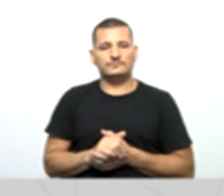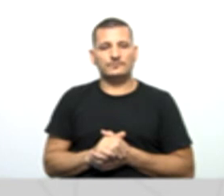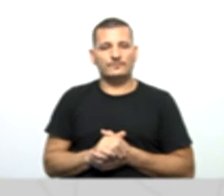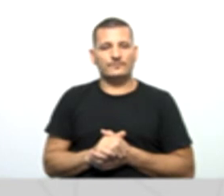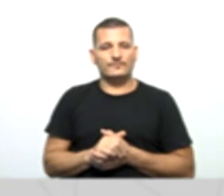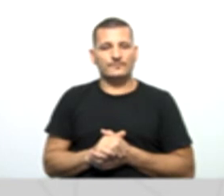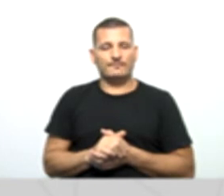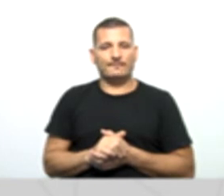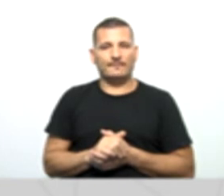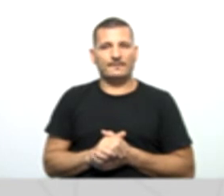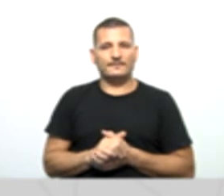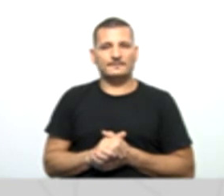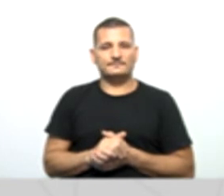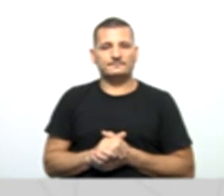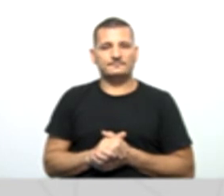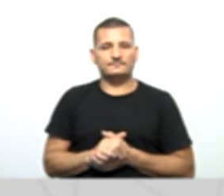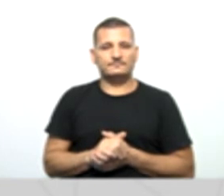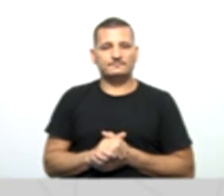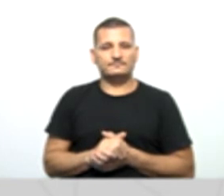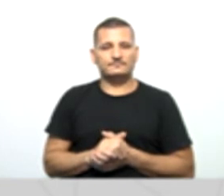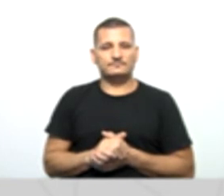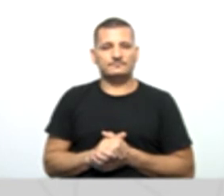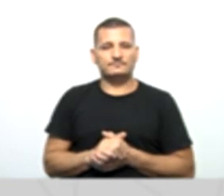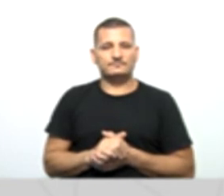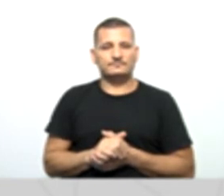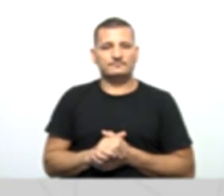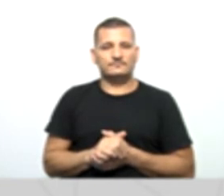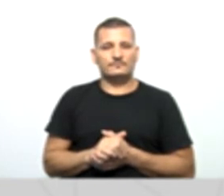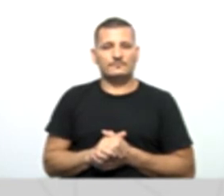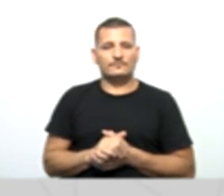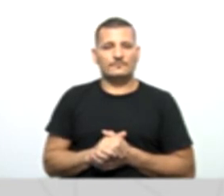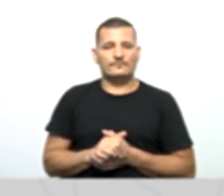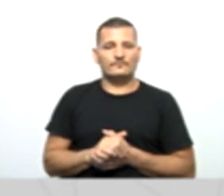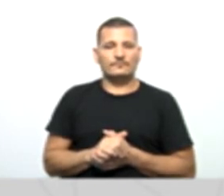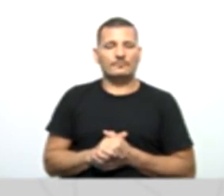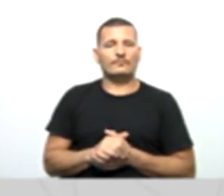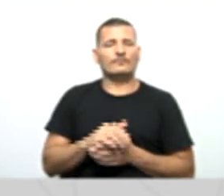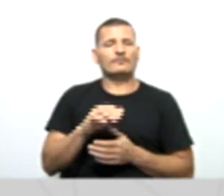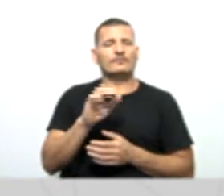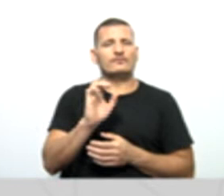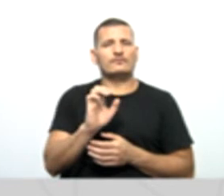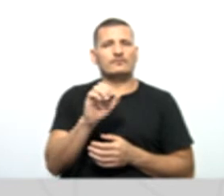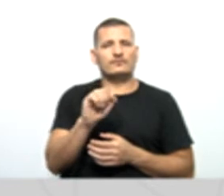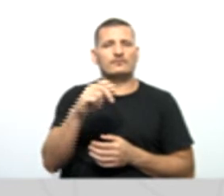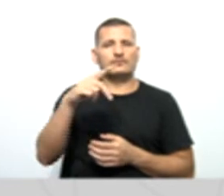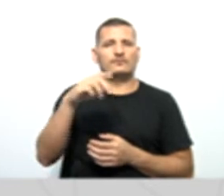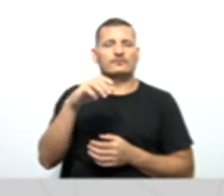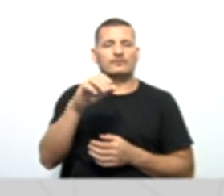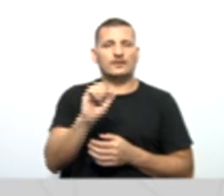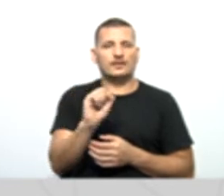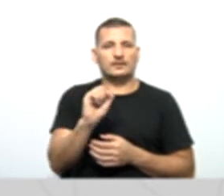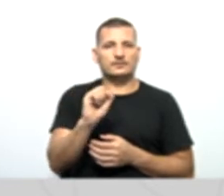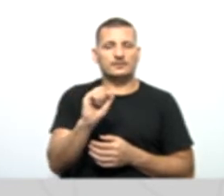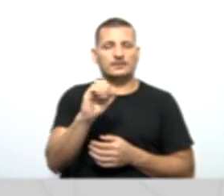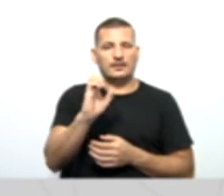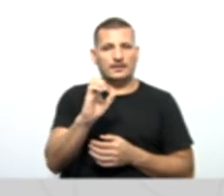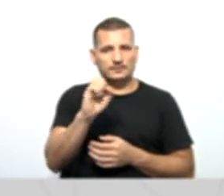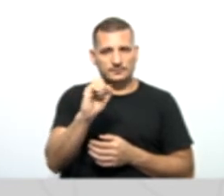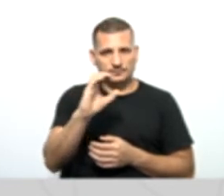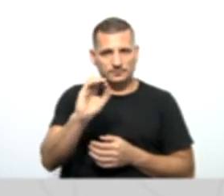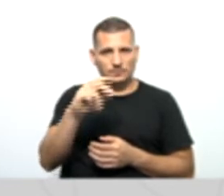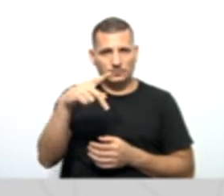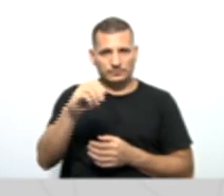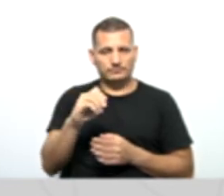projeto. Desculpa, o que é escopo. É a parte do planejamento que envolve determinar e documentar uma lista